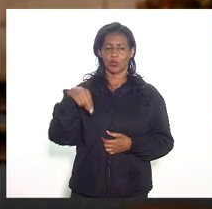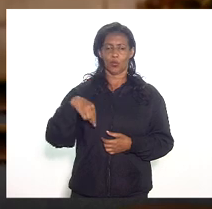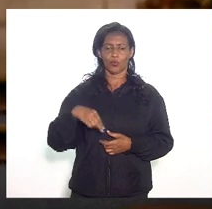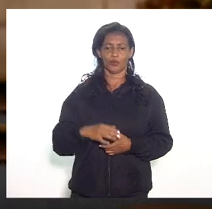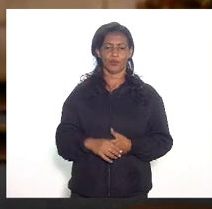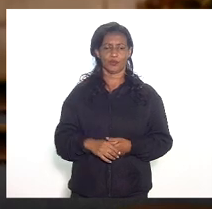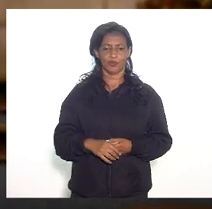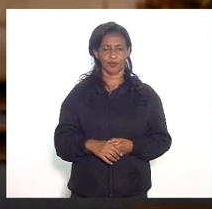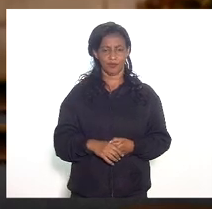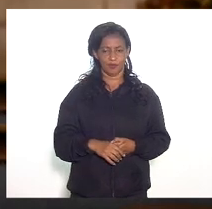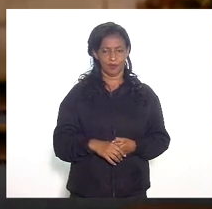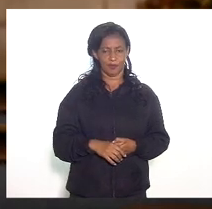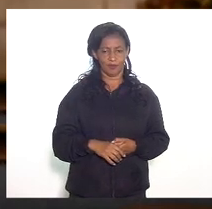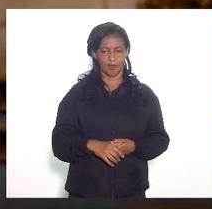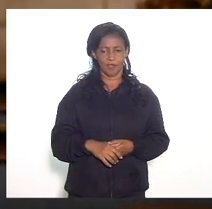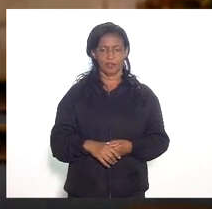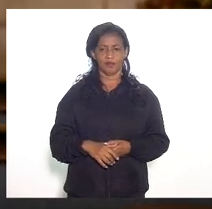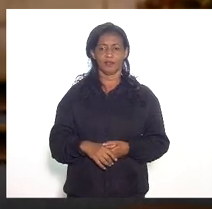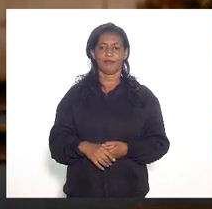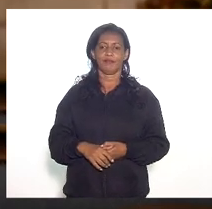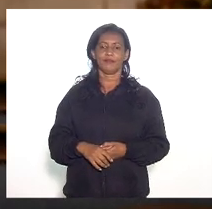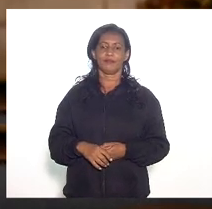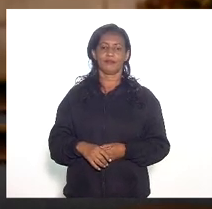deputado Anderson Alexandre